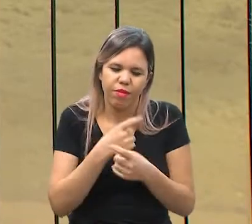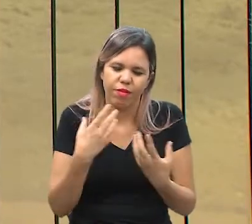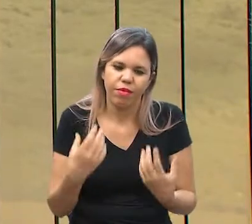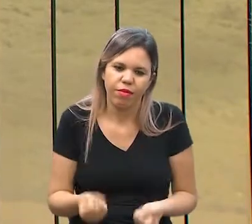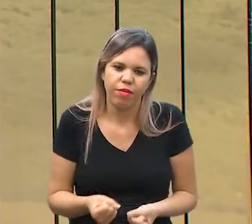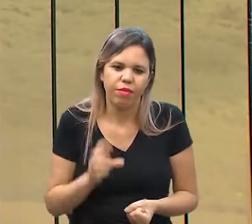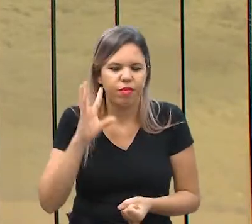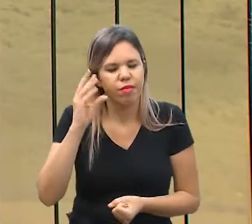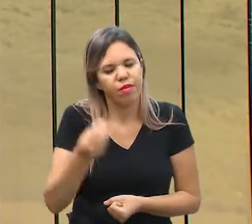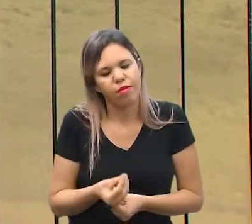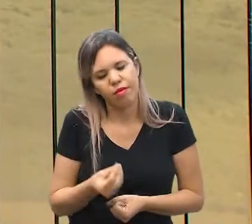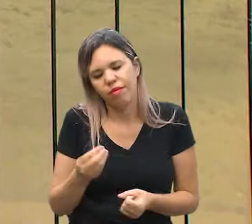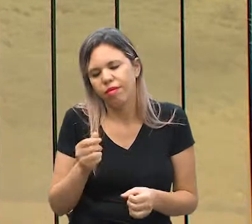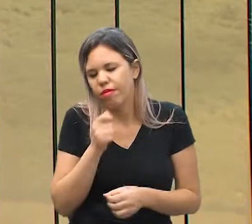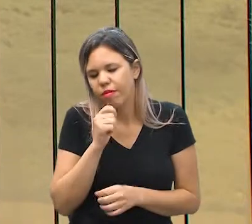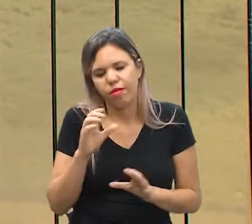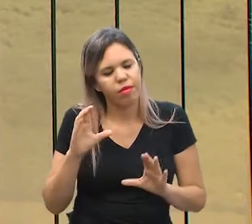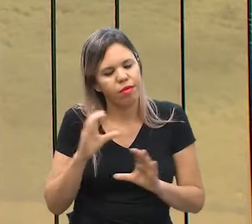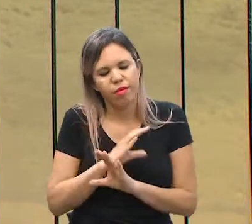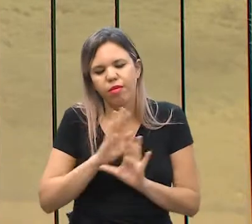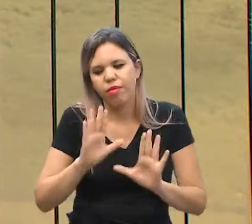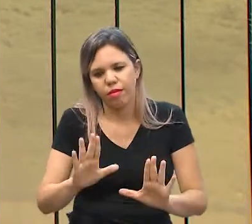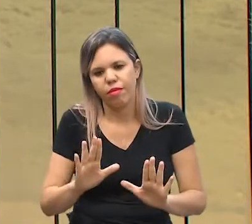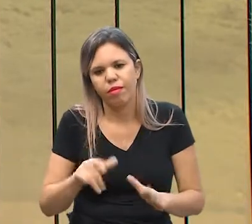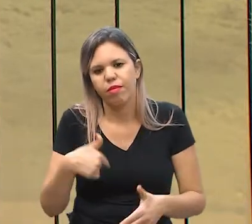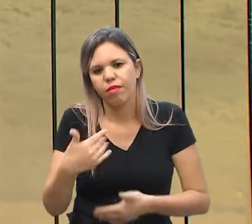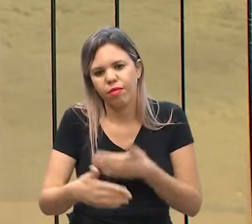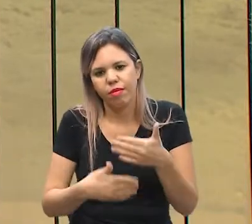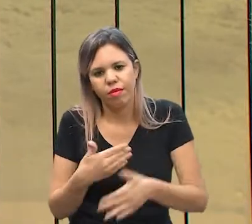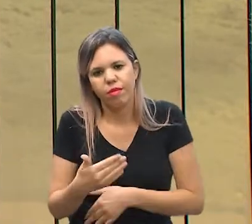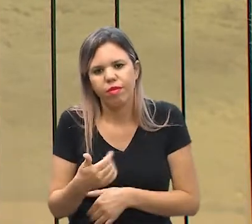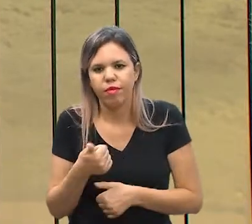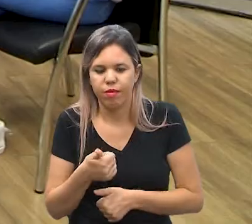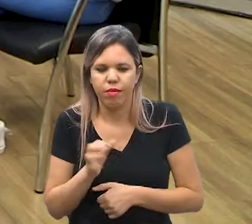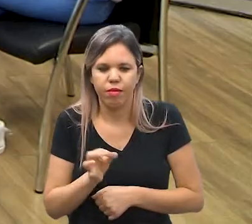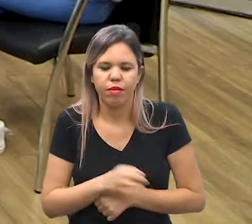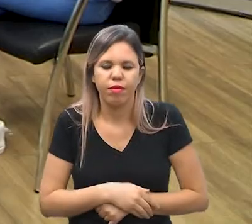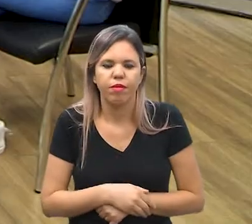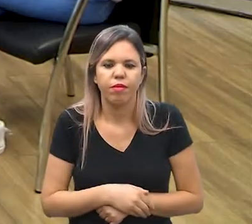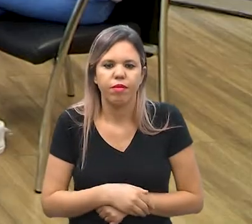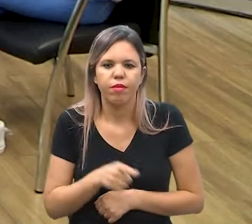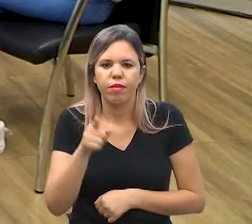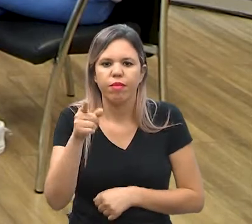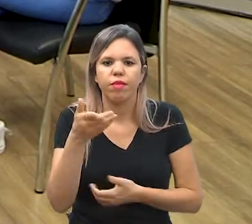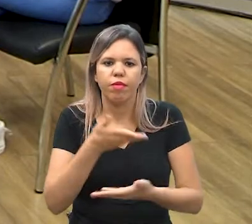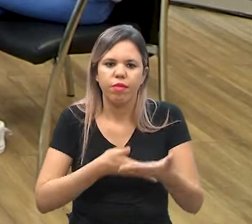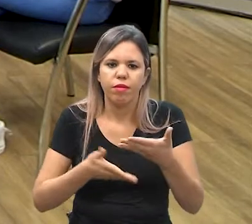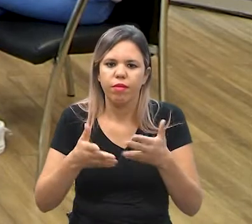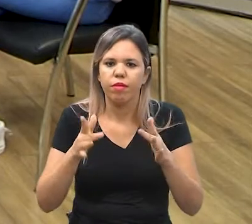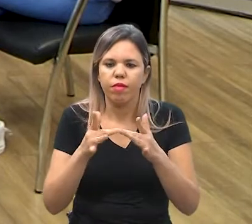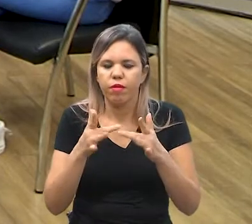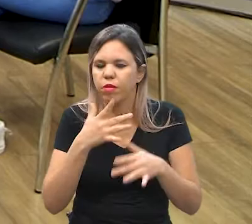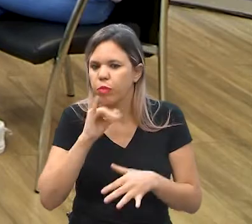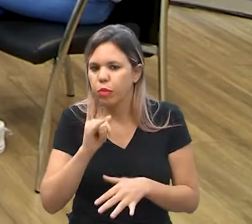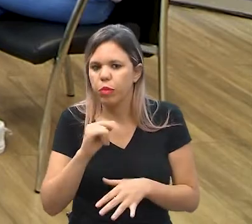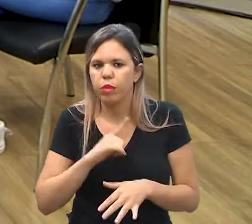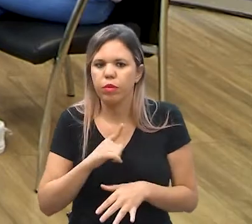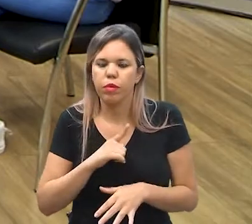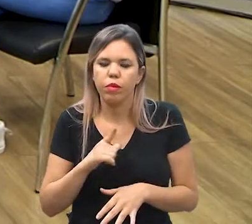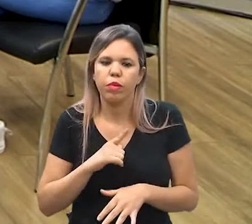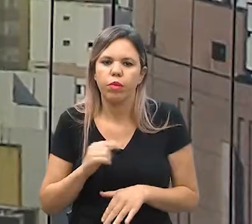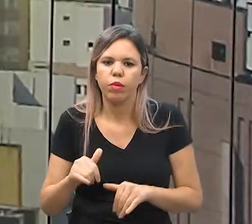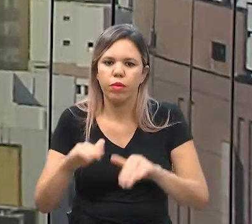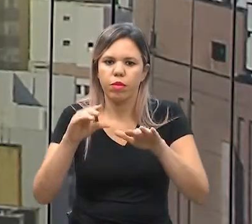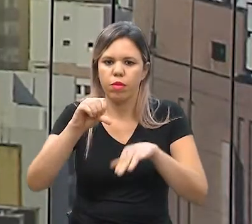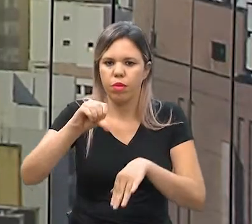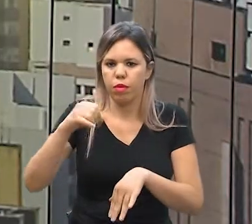né? Eu falei que entendia 100%, mas até que foi tudo bem. A sua relação com o seu pai, você falou que foi a